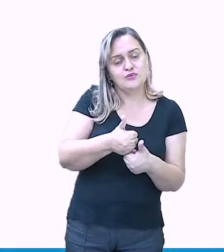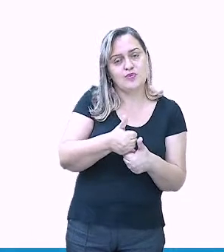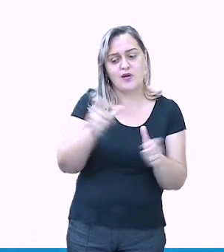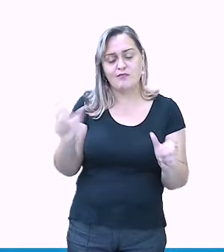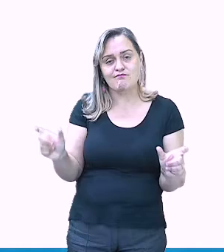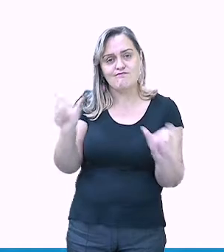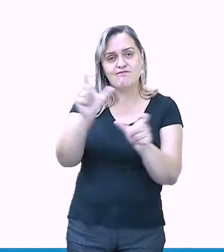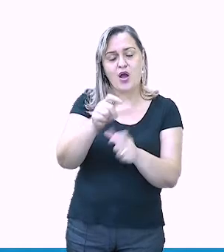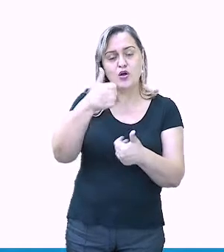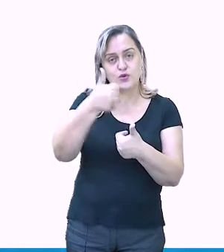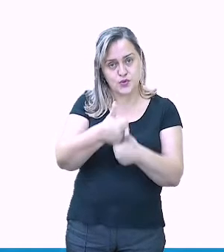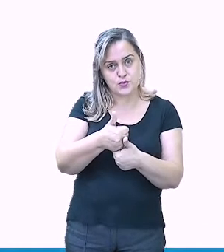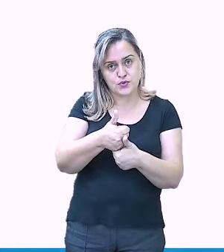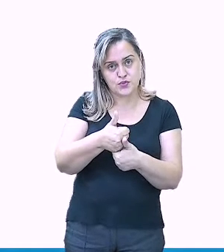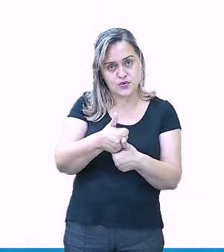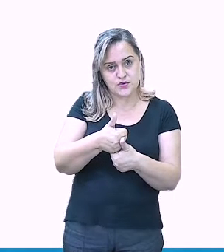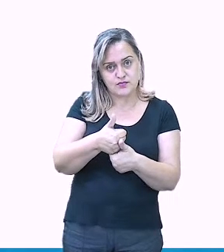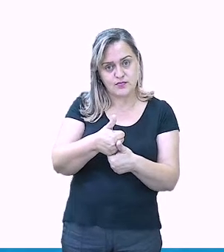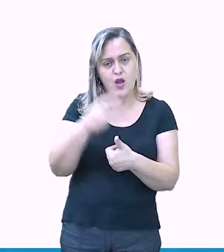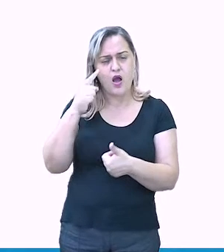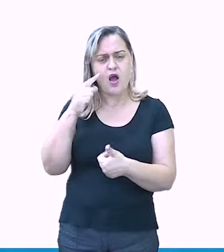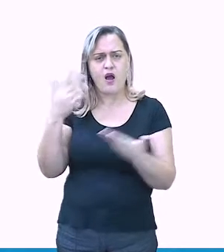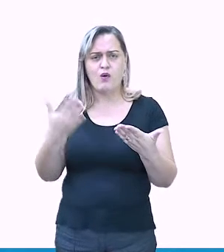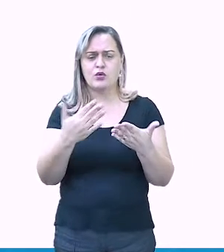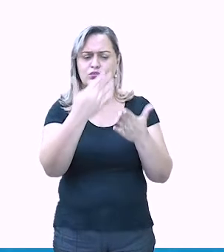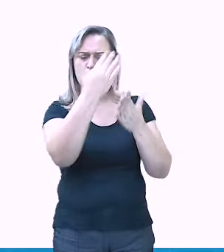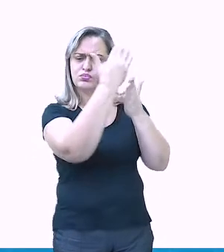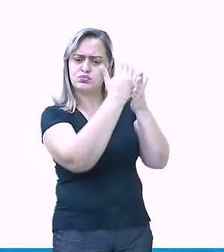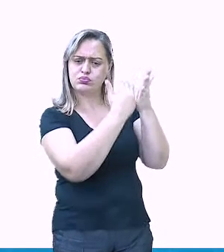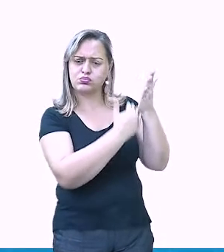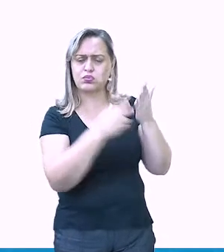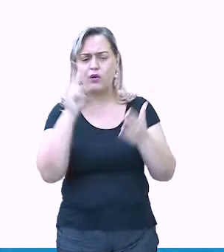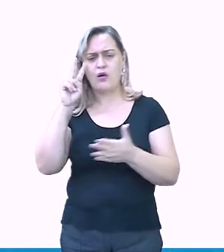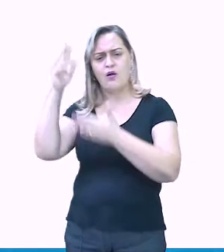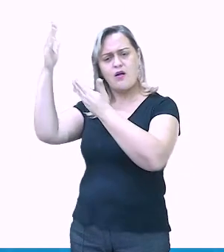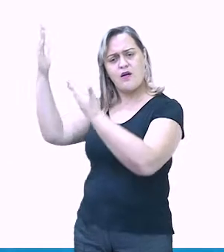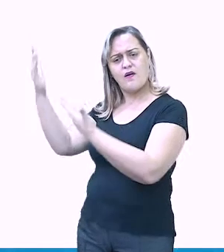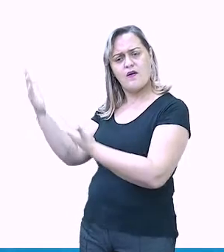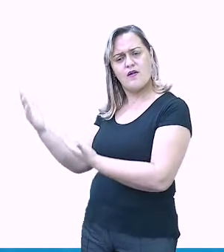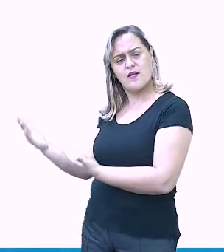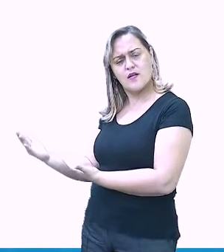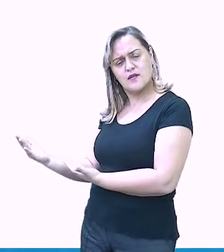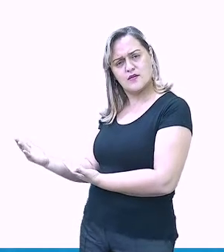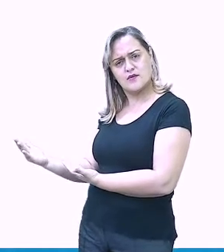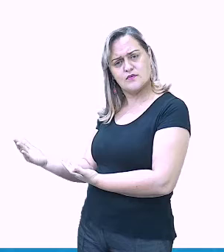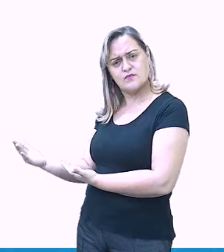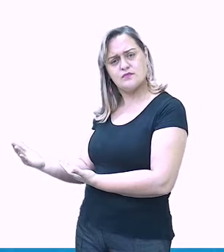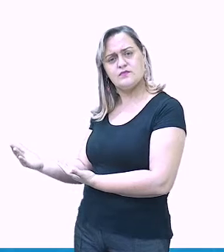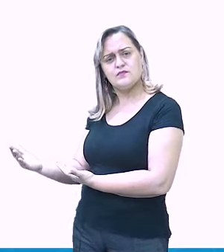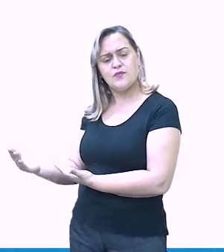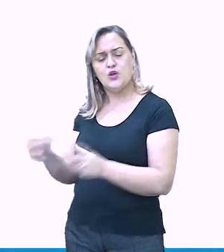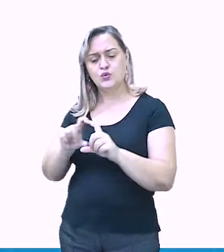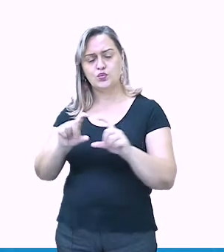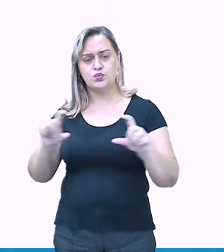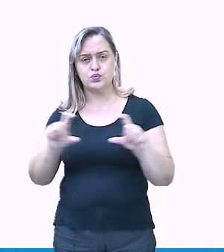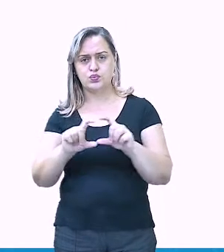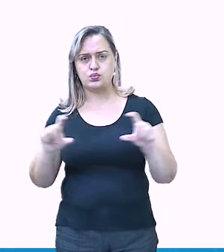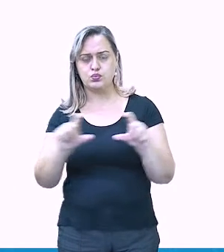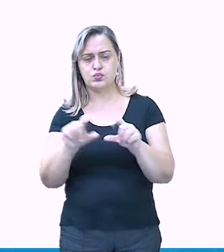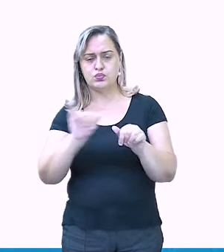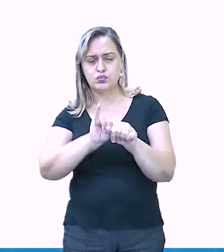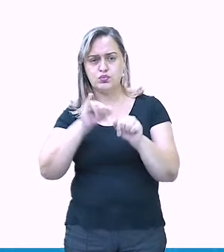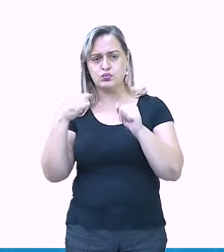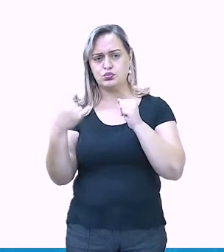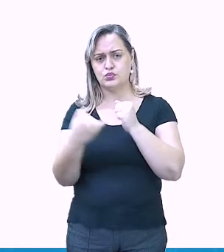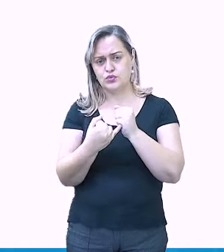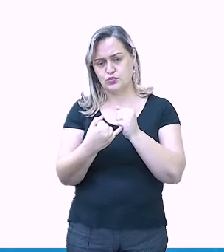Aí tem uma lista de locuções adjetivas. Vamos dar uma olhadinha? Bem interessante e a gente já pode ir memorizando aí alguns.